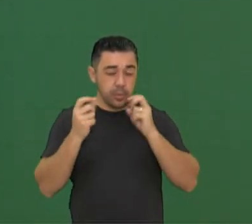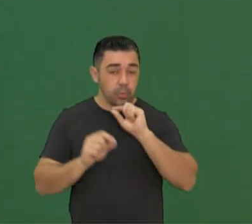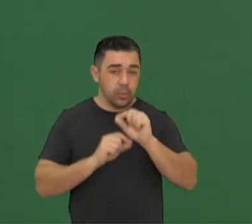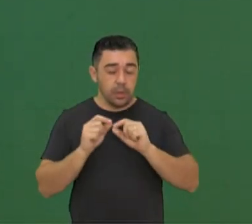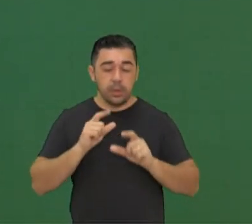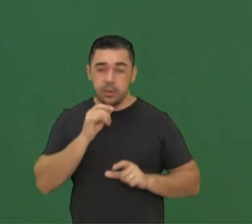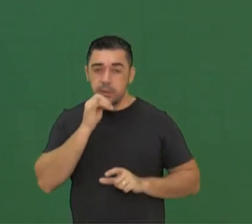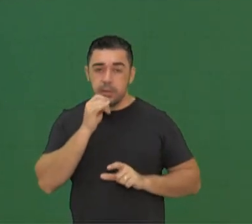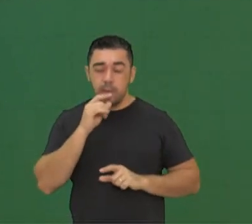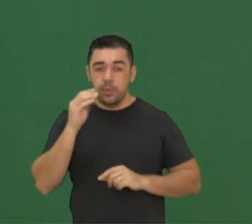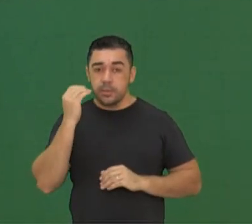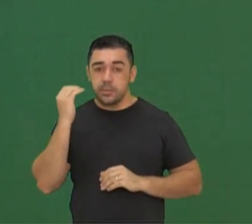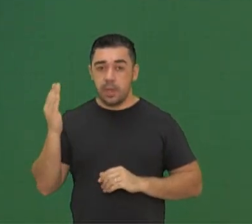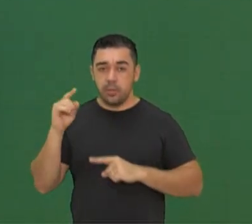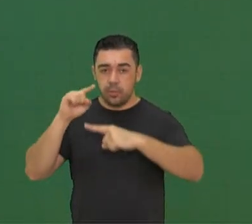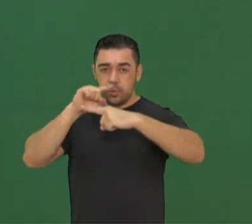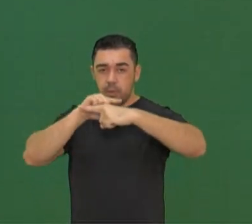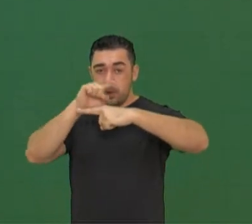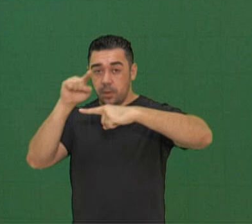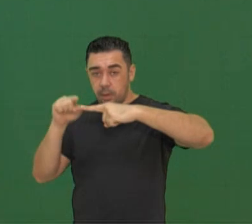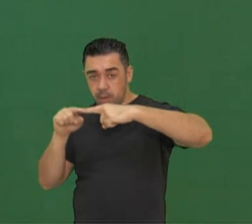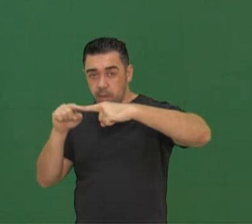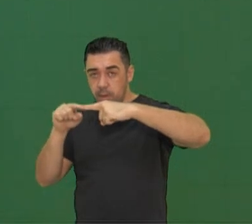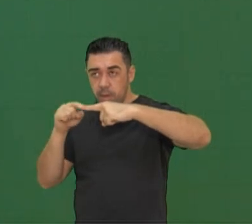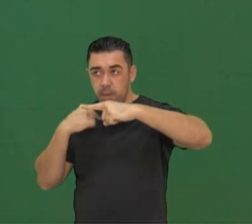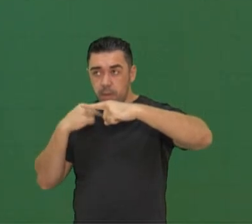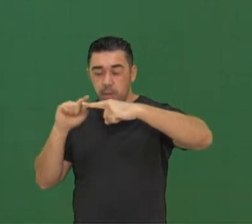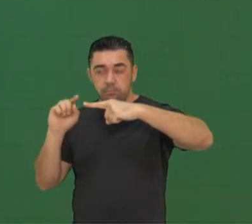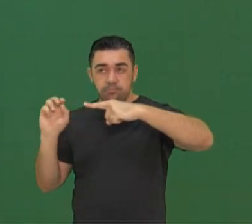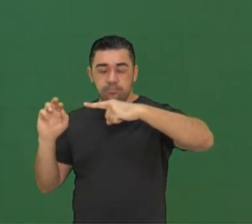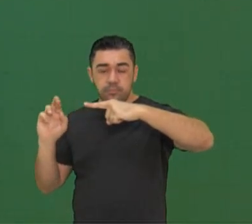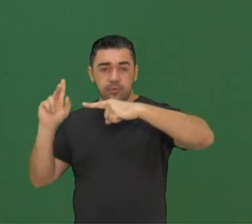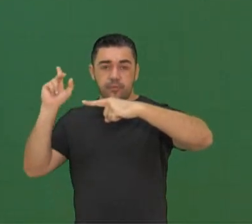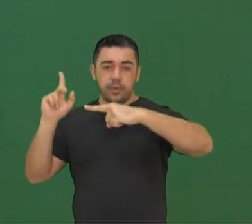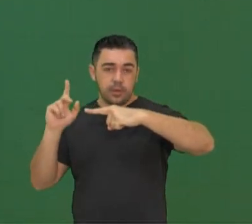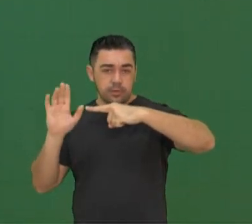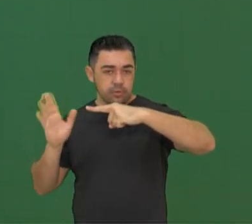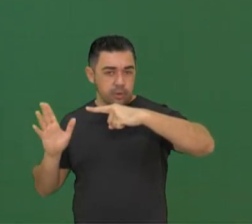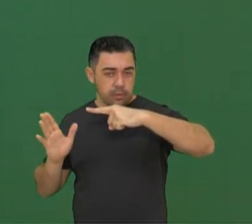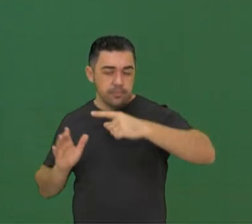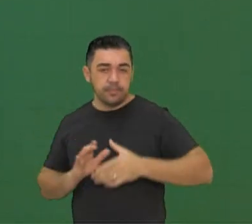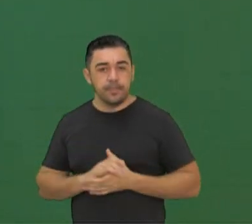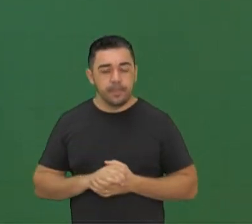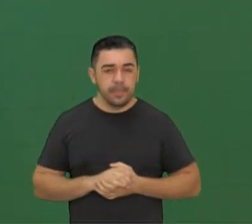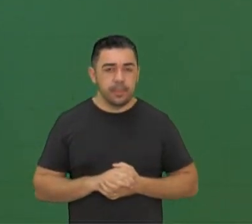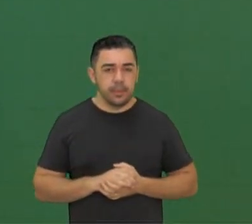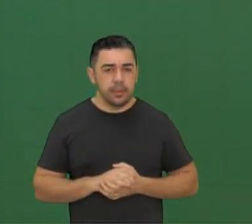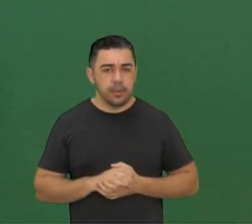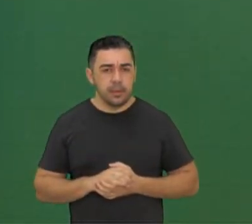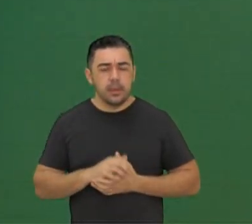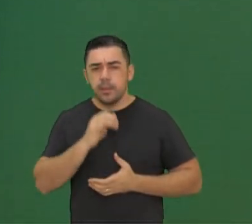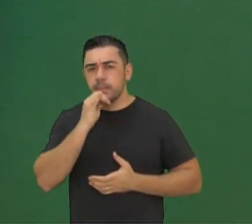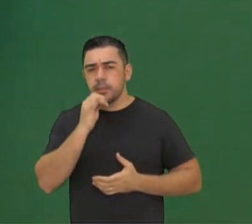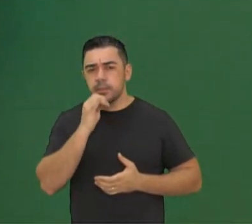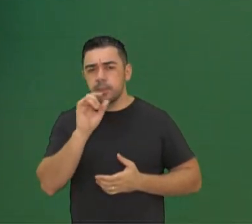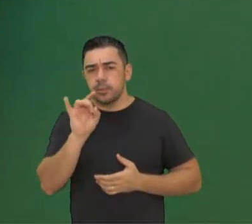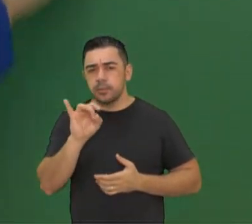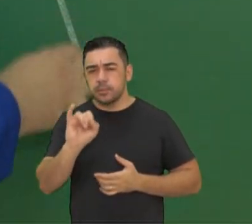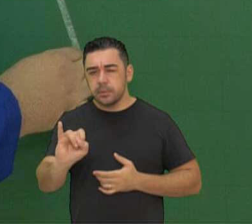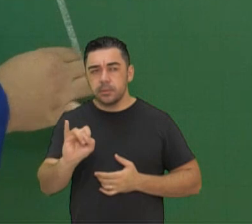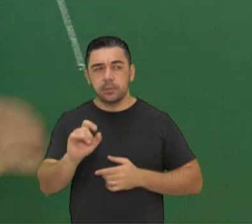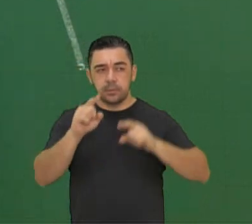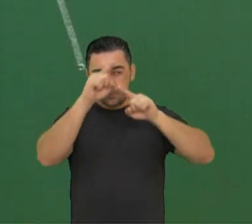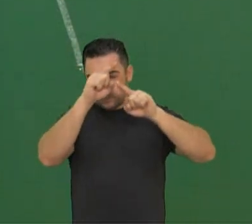se a definição de ângulo externo não for essa, as minhas ideias de ângulo externo já não vão funcionar. Tá? Professor, mas e se eu prolongasse esse lado